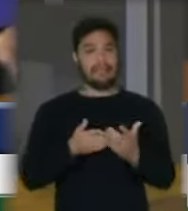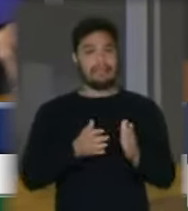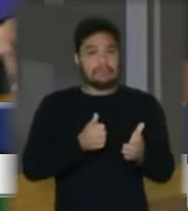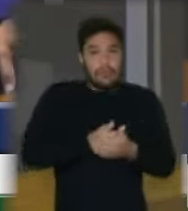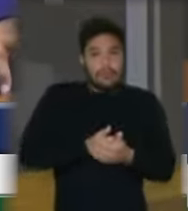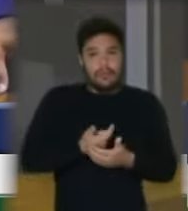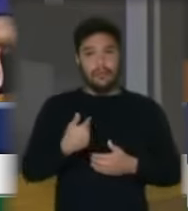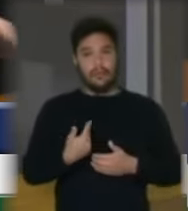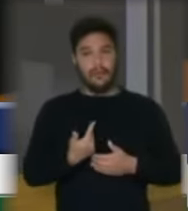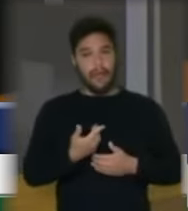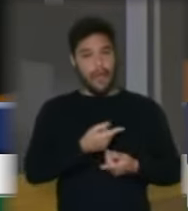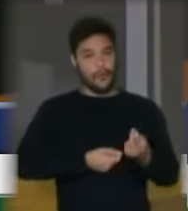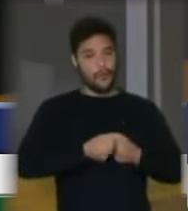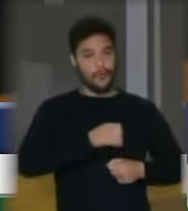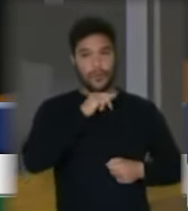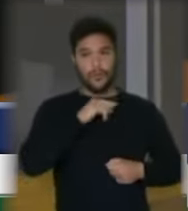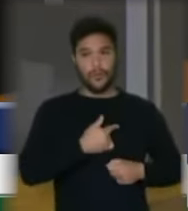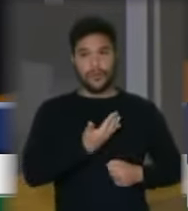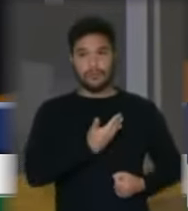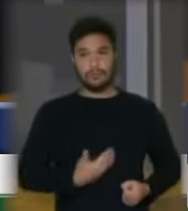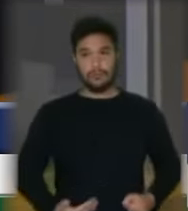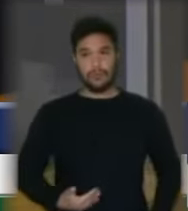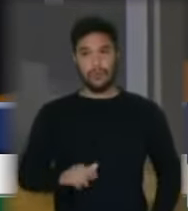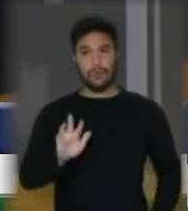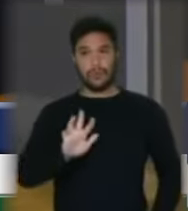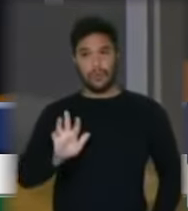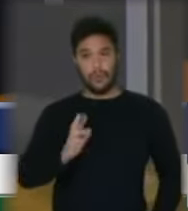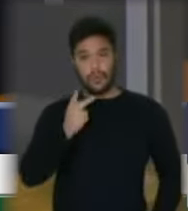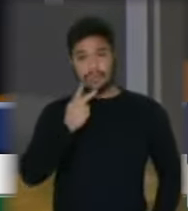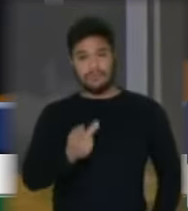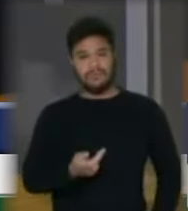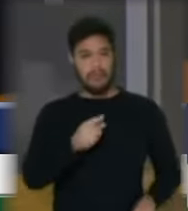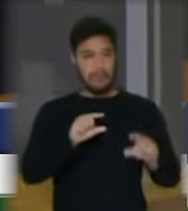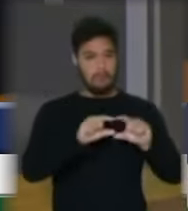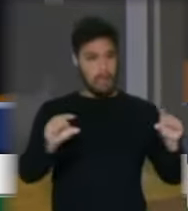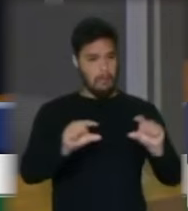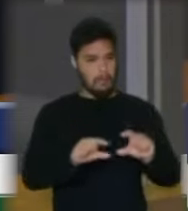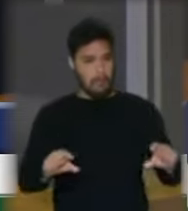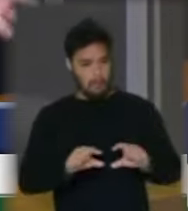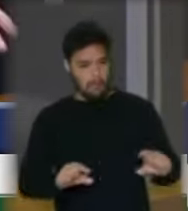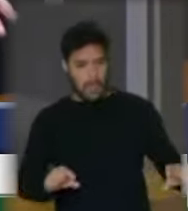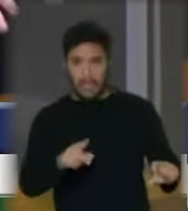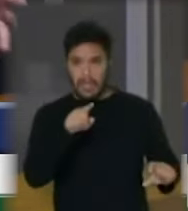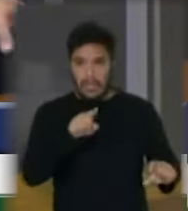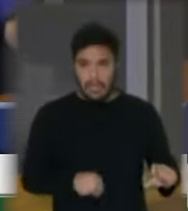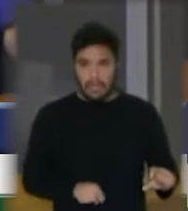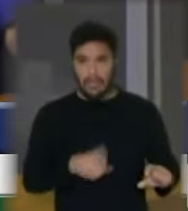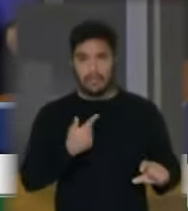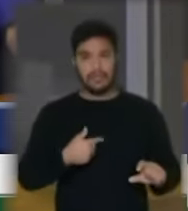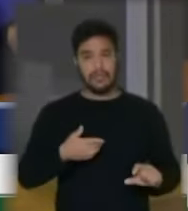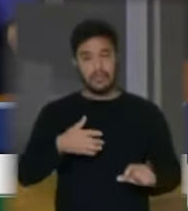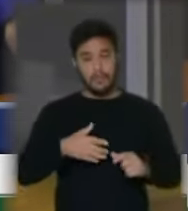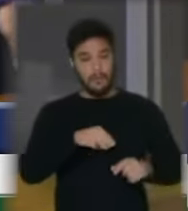com tantas trapalhadas, com tantas falas que acabam causando insegurança ao